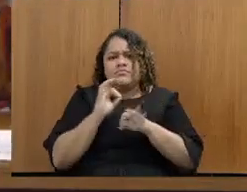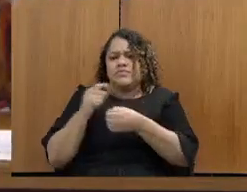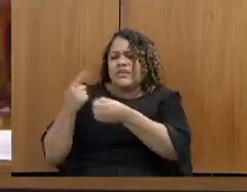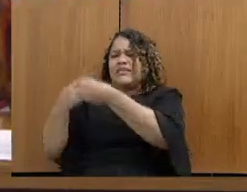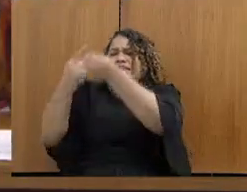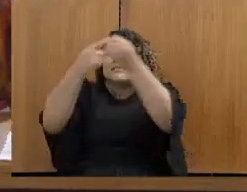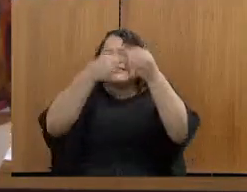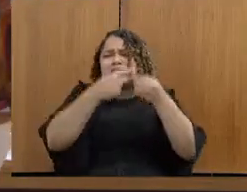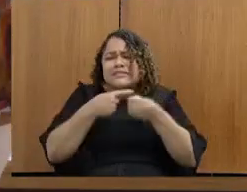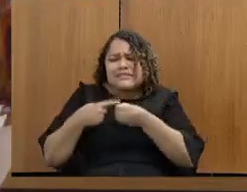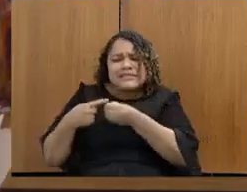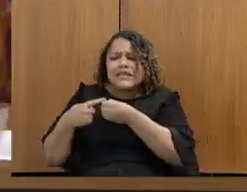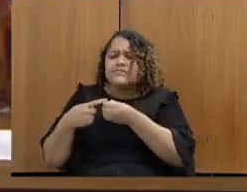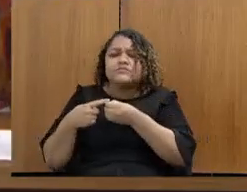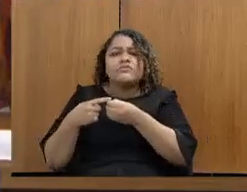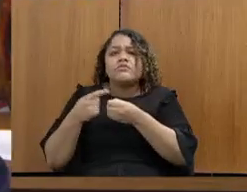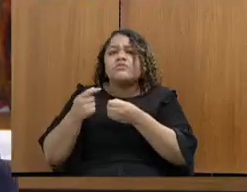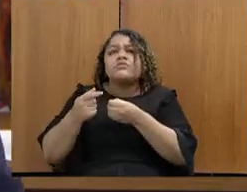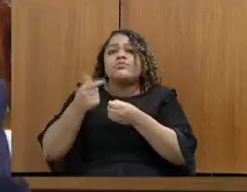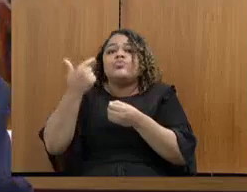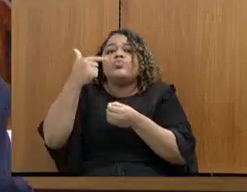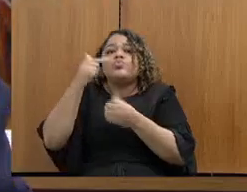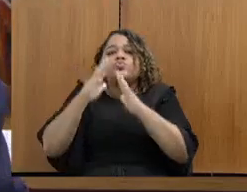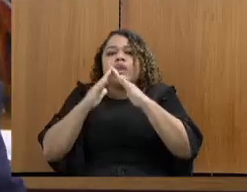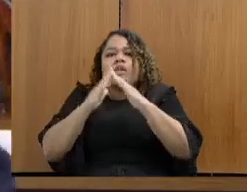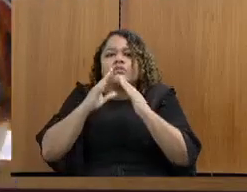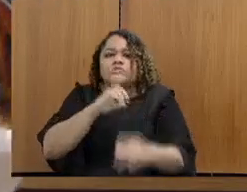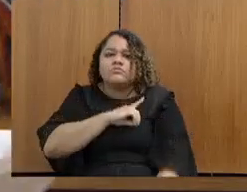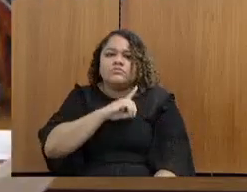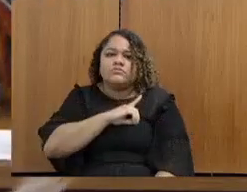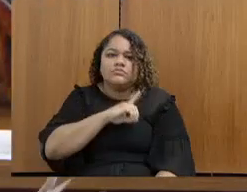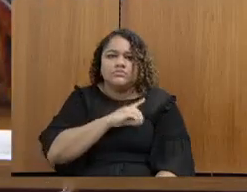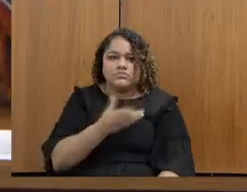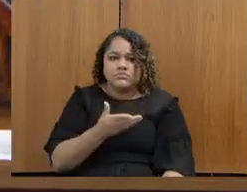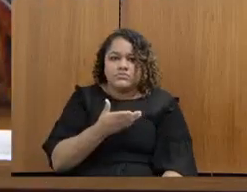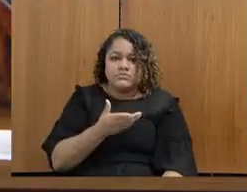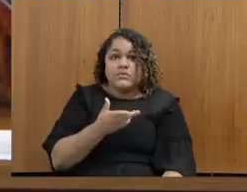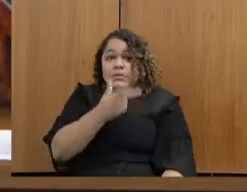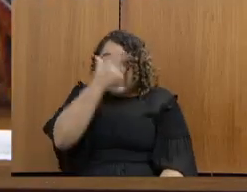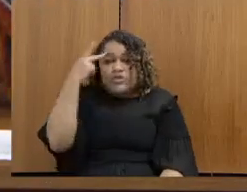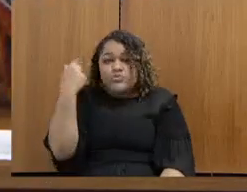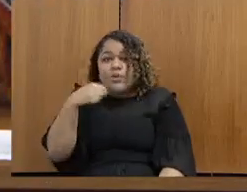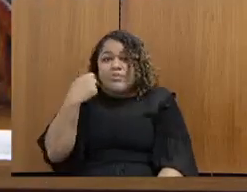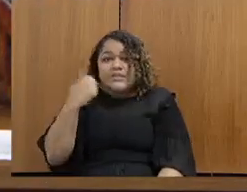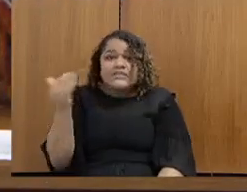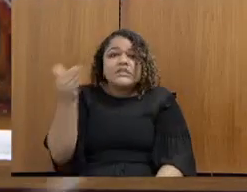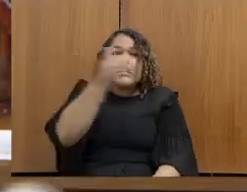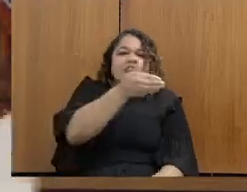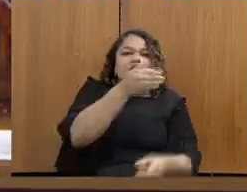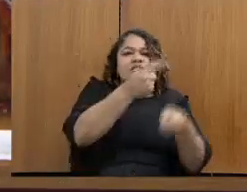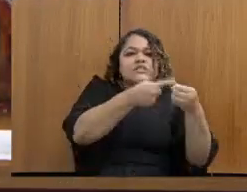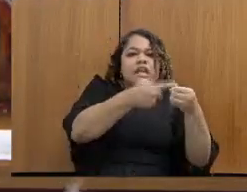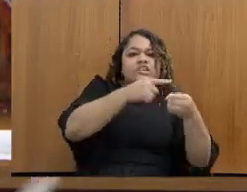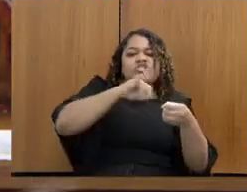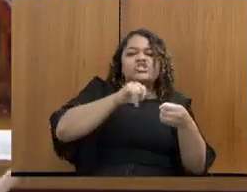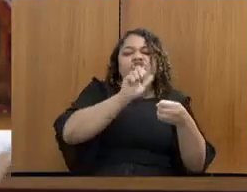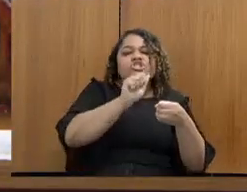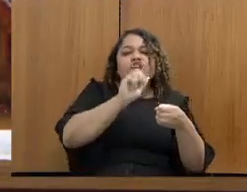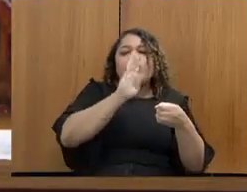nacional não tem uma delegacia de polícia naquele lugar o cara tem que andar 80 km para ir para Jaboticatuba na estrada de terra